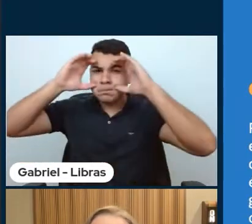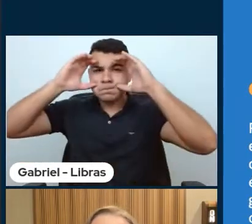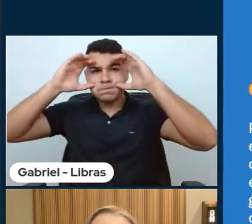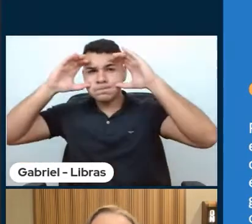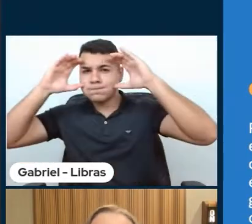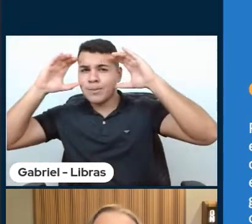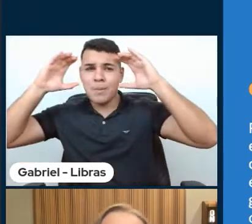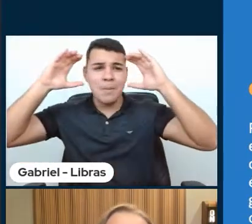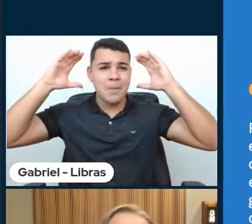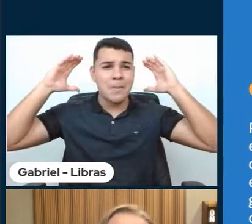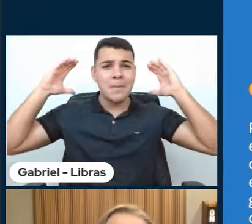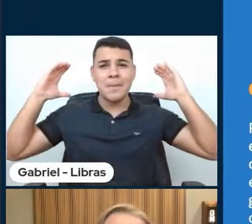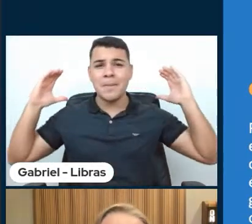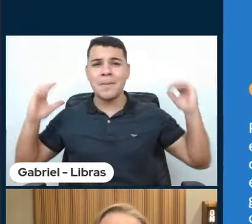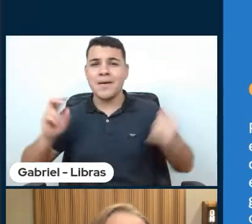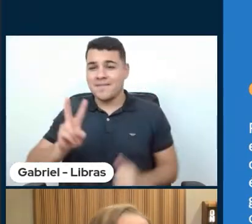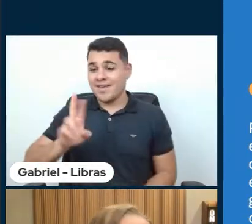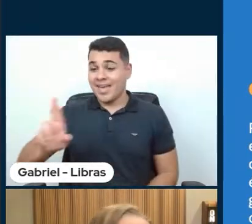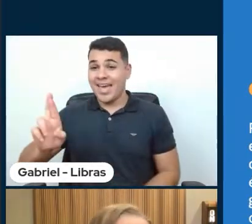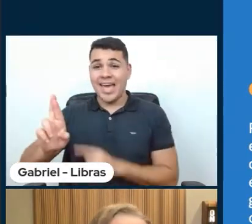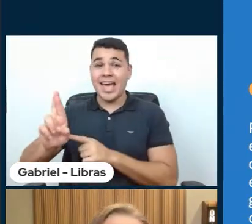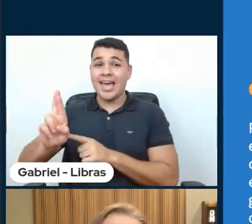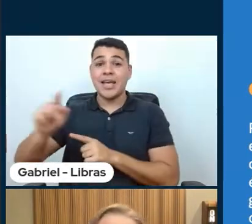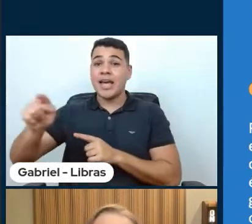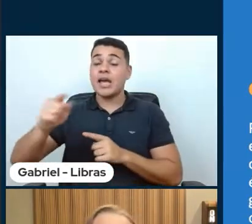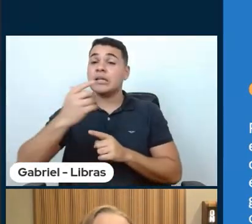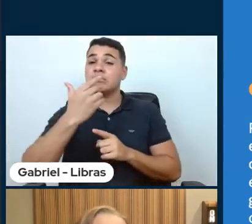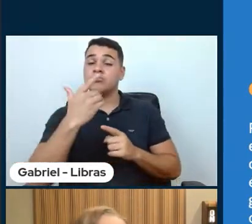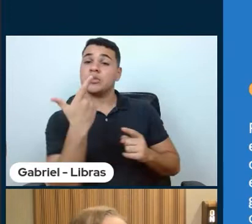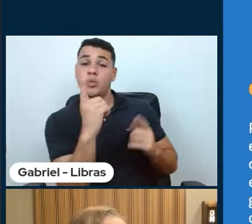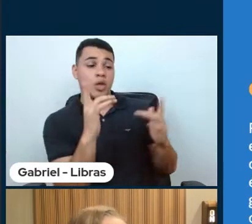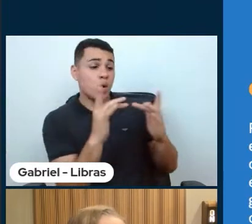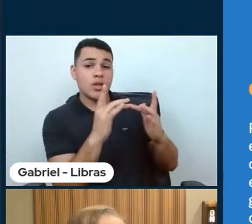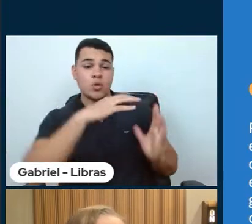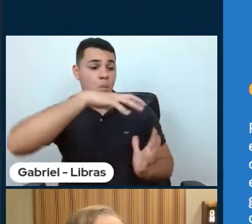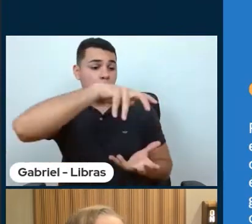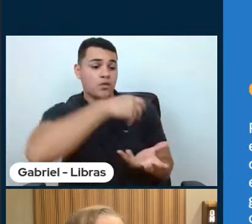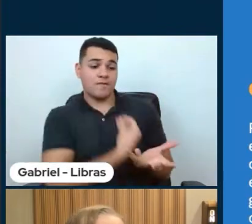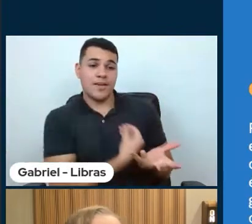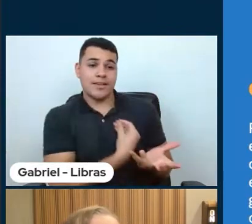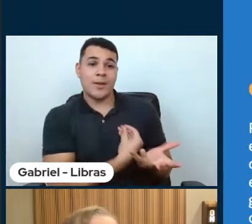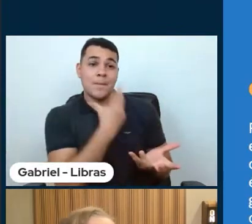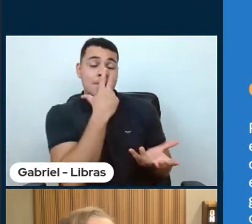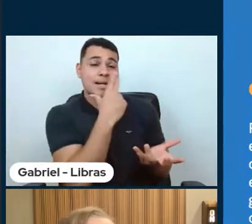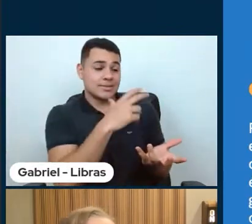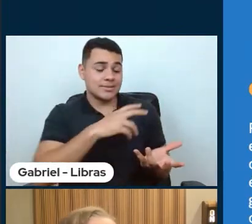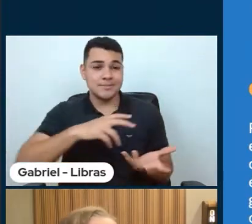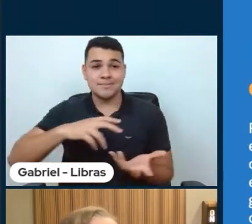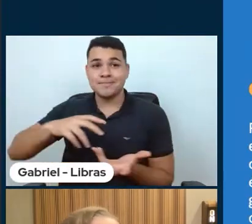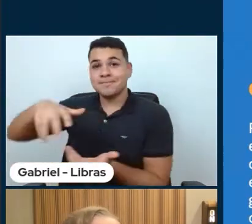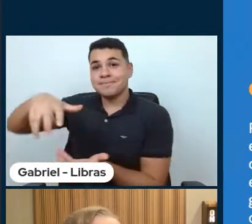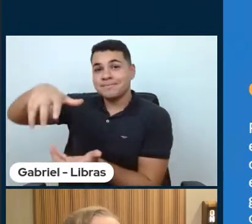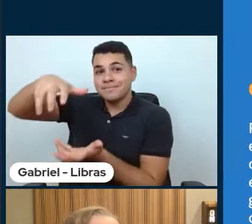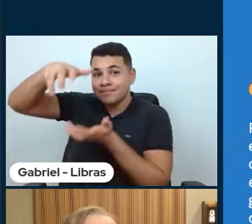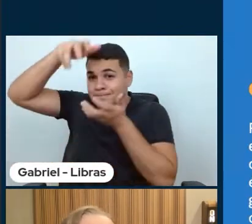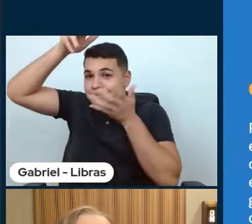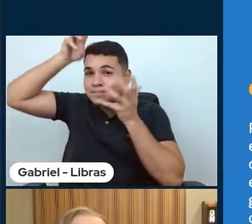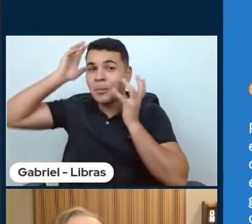fosse teletransportado para outro ambiente tá então a gente tem o 100%